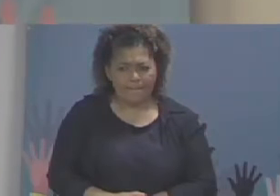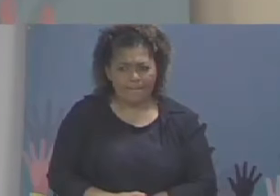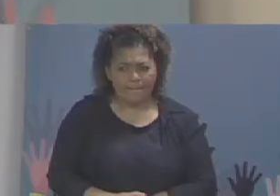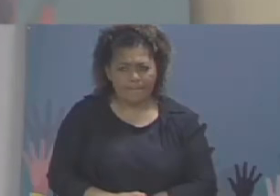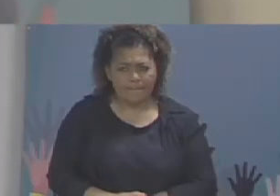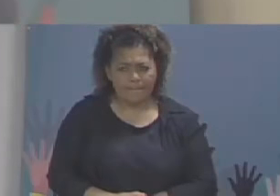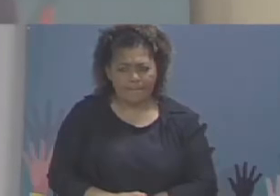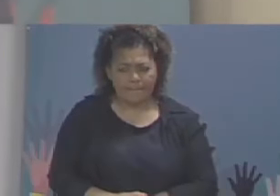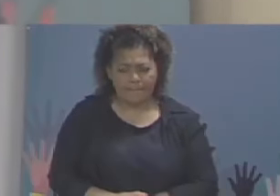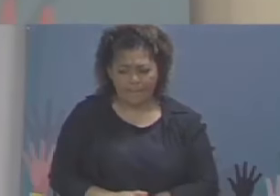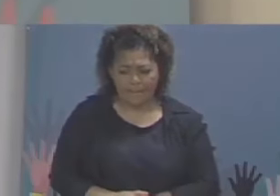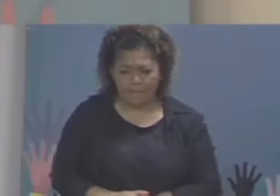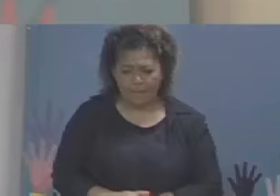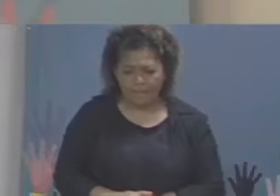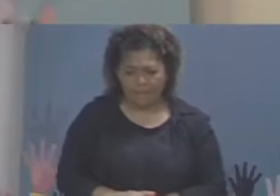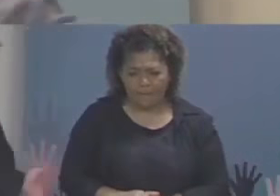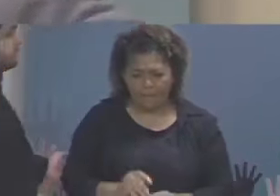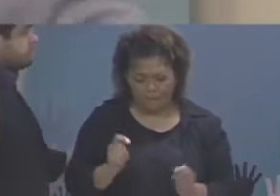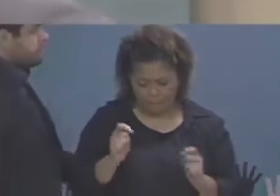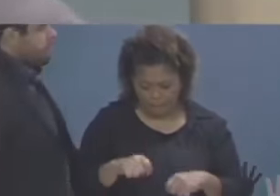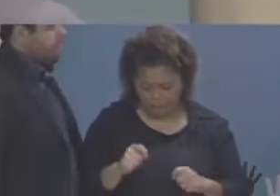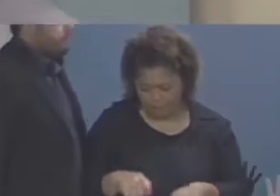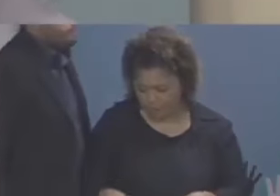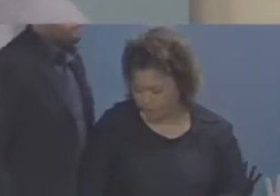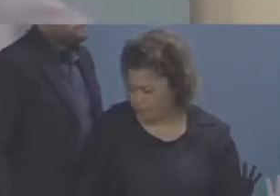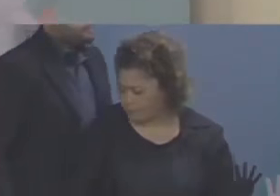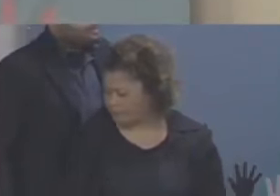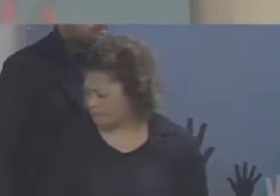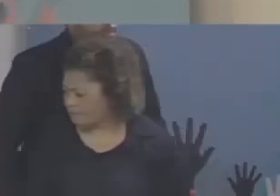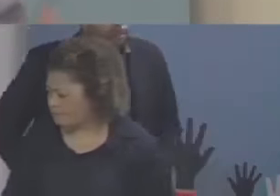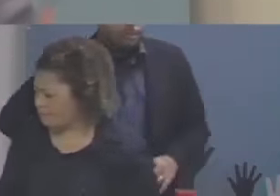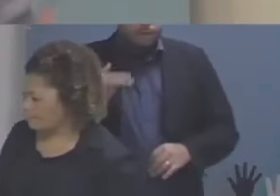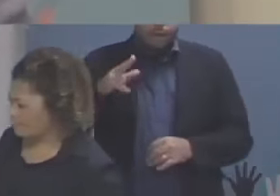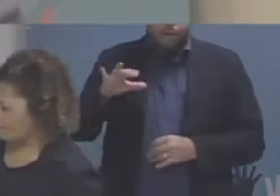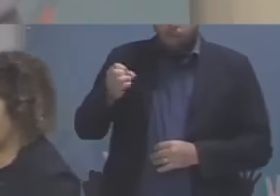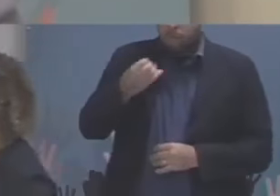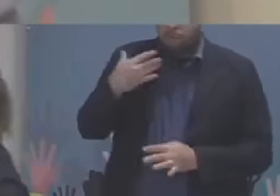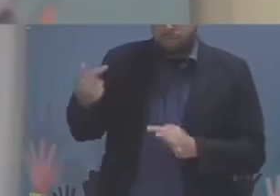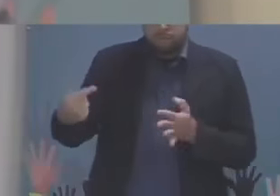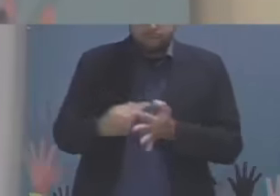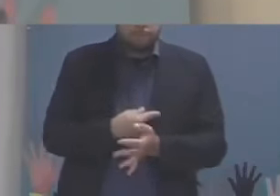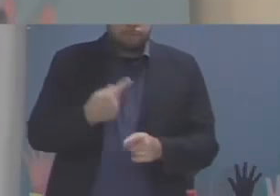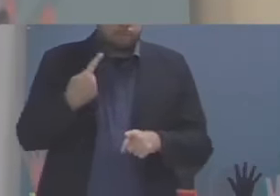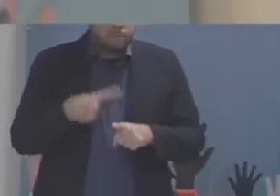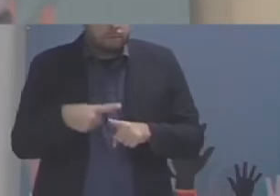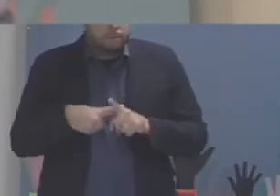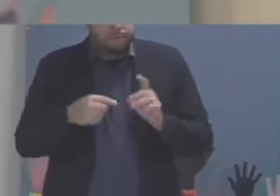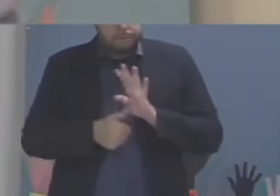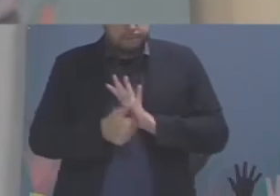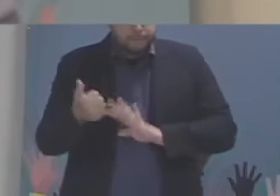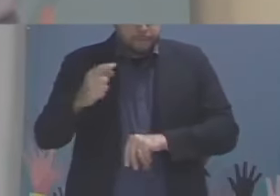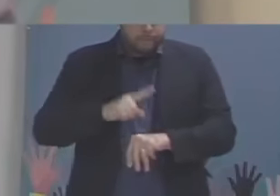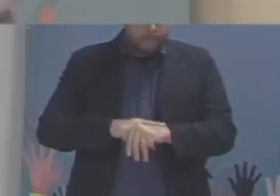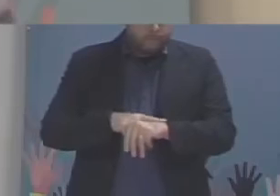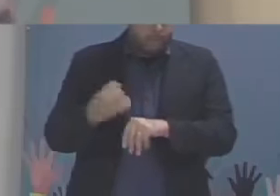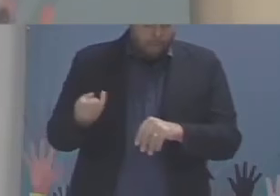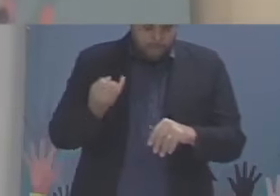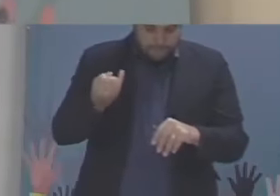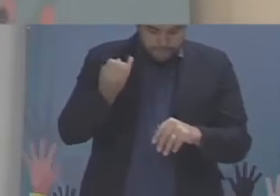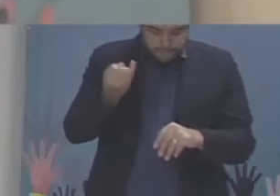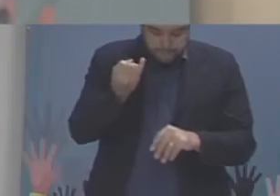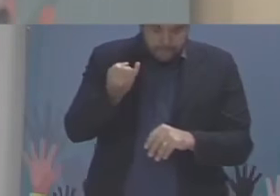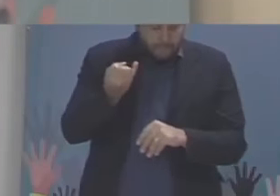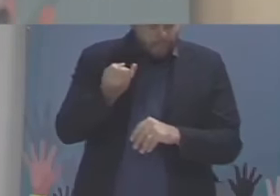Posso? Pode sim. Carlos, ótima pergunta. No primeiro momento, é importante falar que o Conselho Federal de Psicologia, ele atua